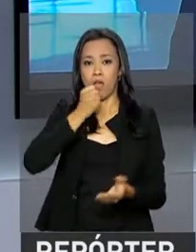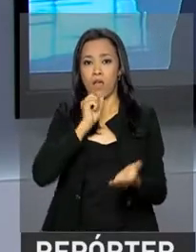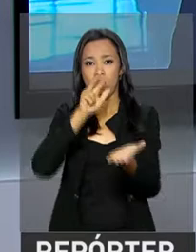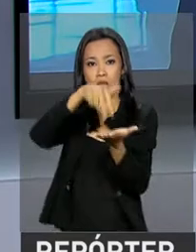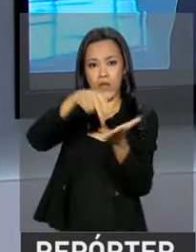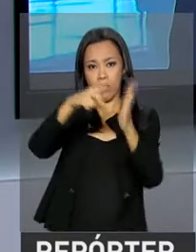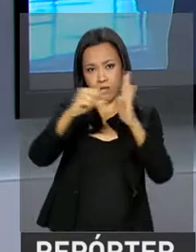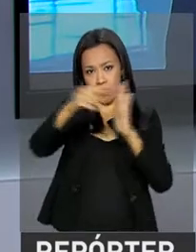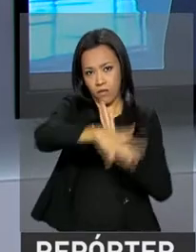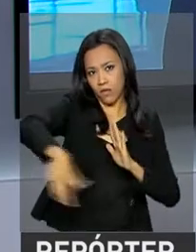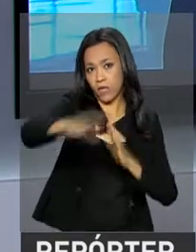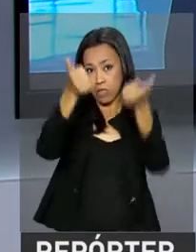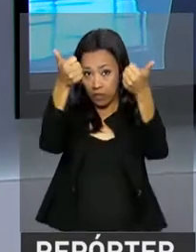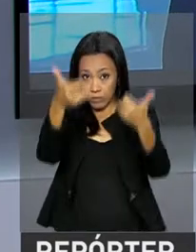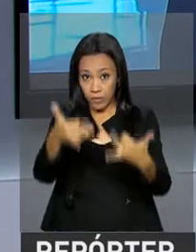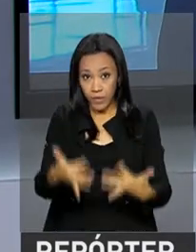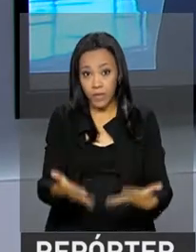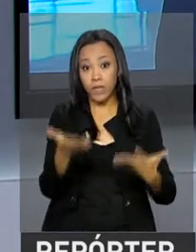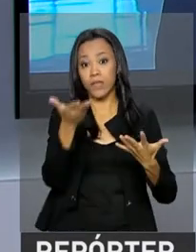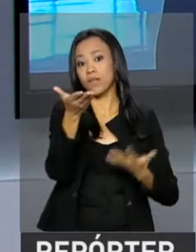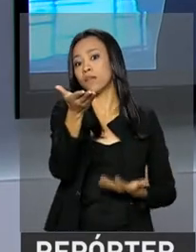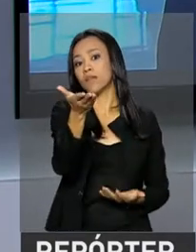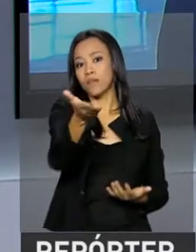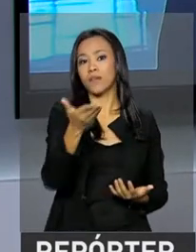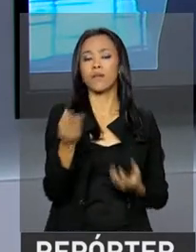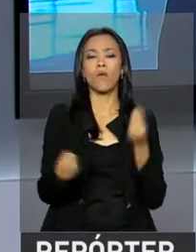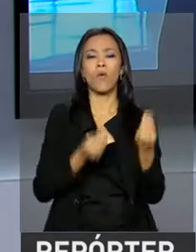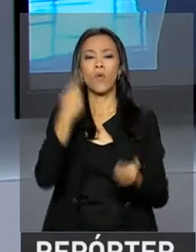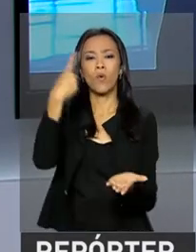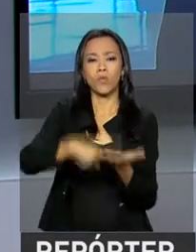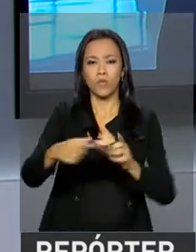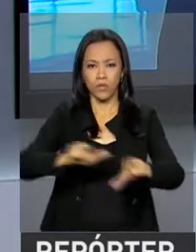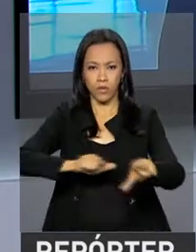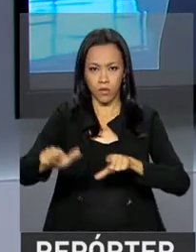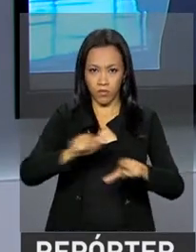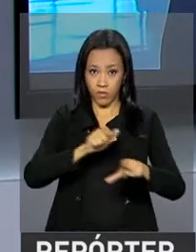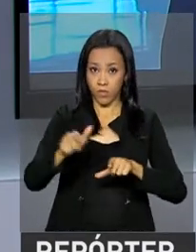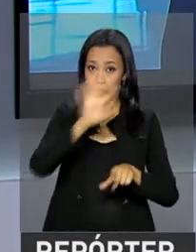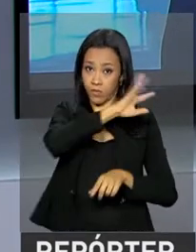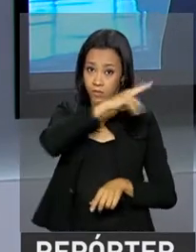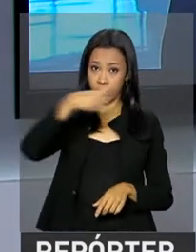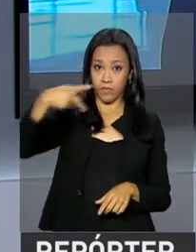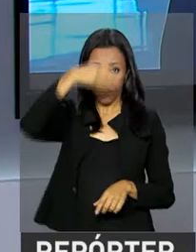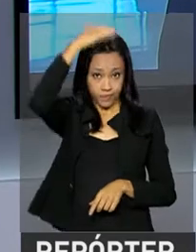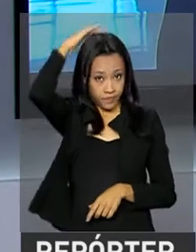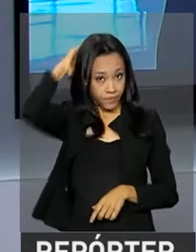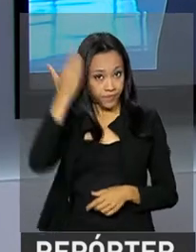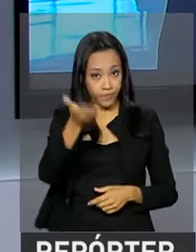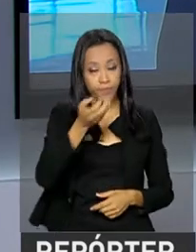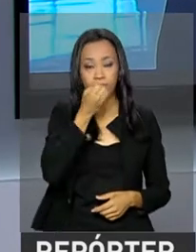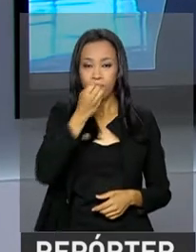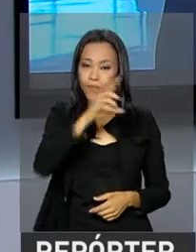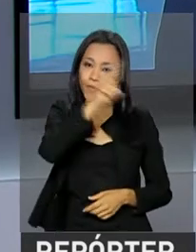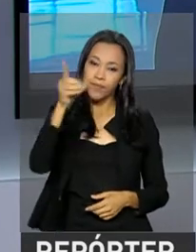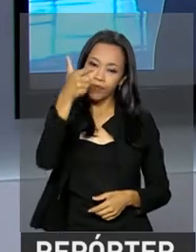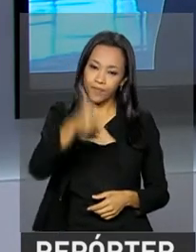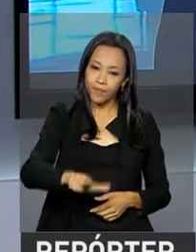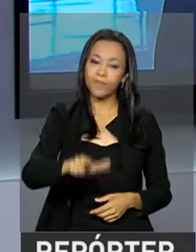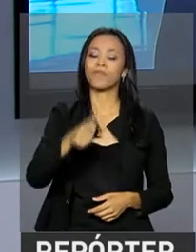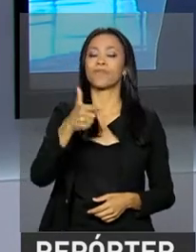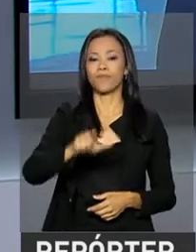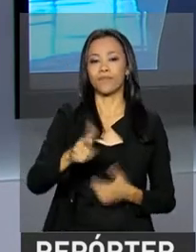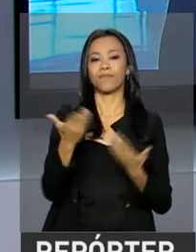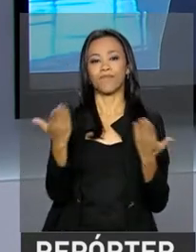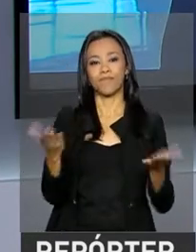a agenda do governo direto da do palácio planalto oita isso é mais uma vez um bom dia para você o leandro novamente um